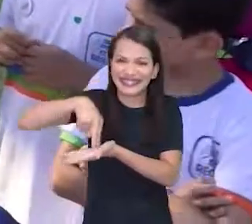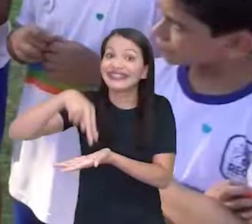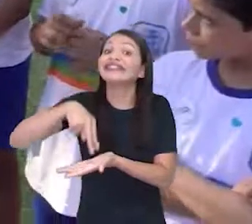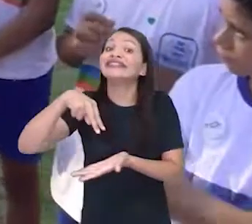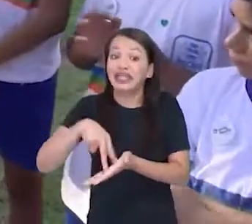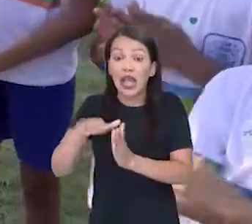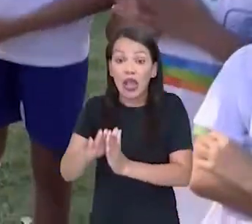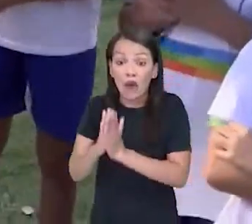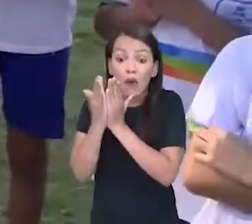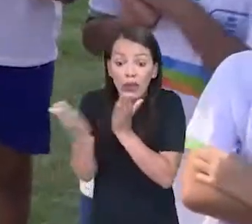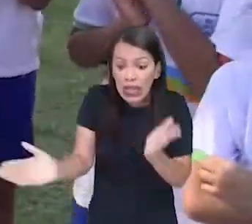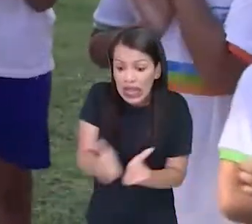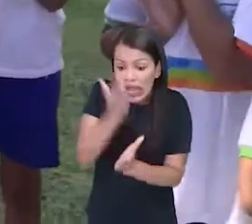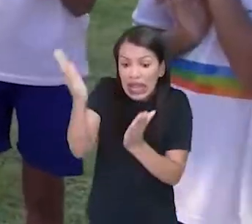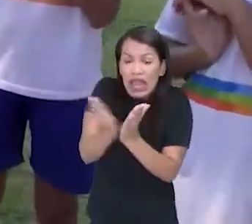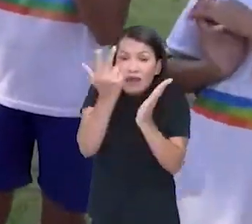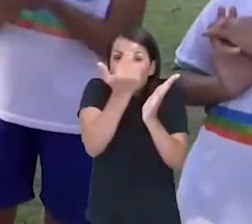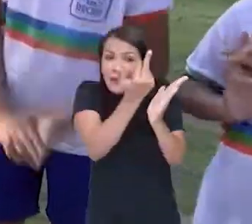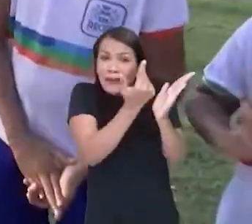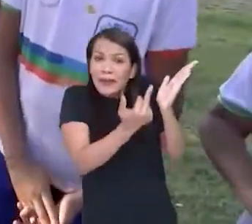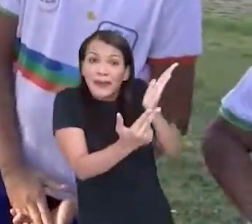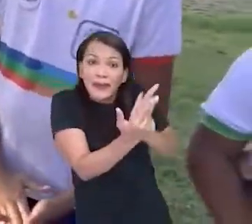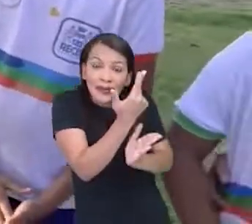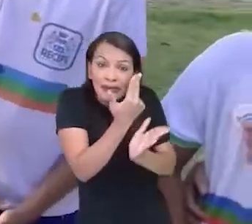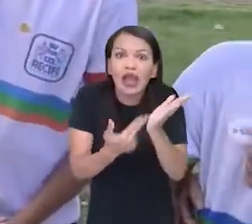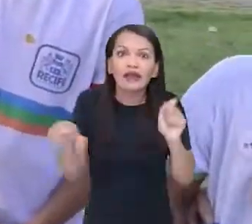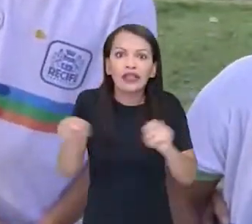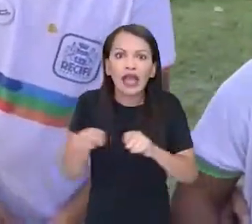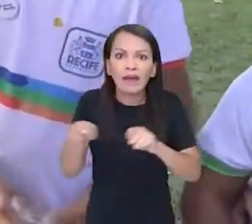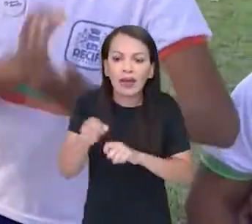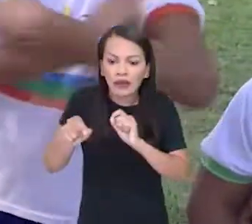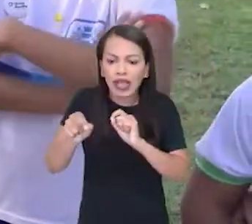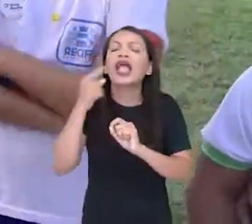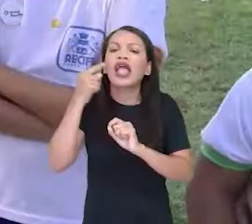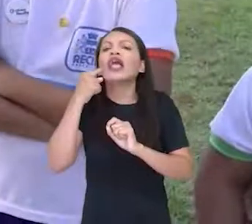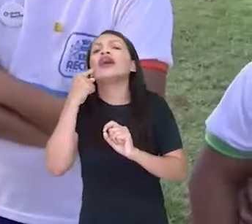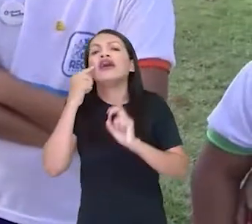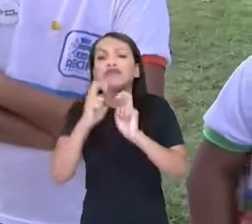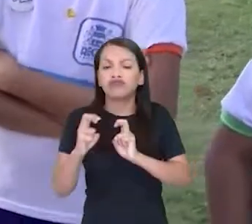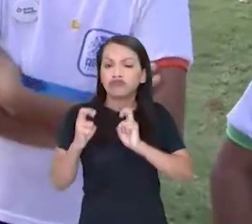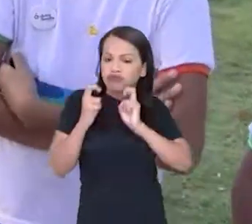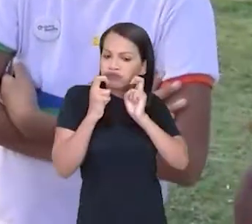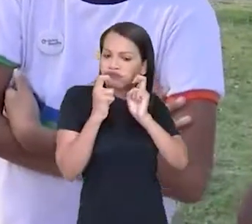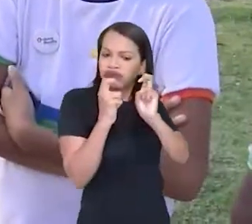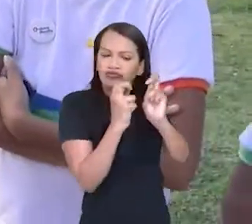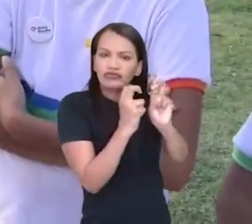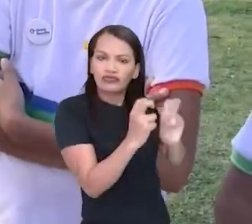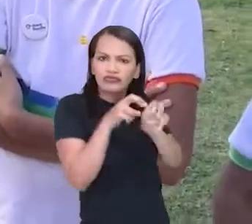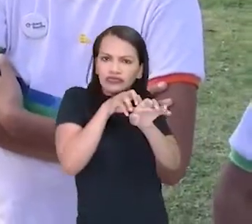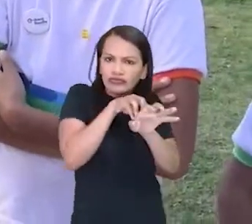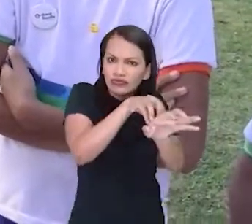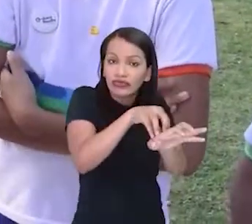livros com muita figura fazer viagem de trem um pouquinho de